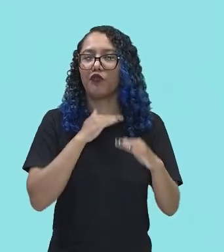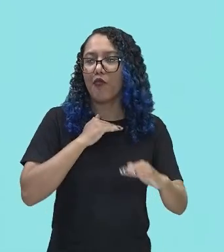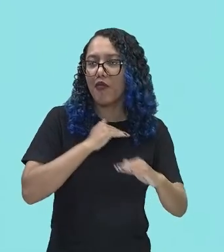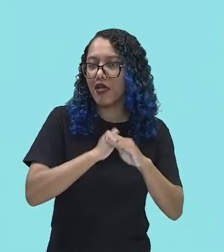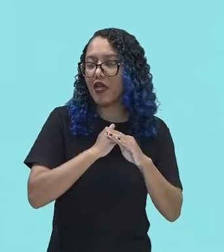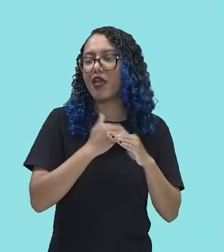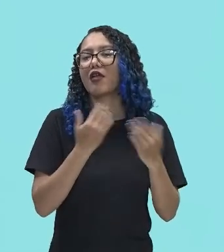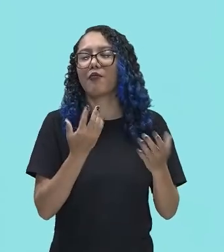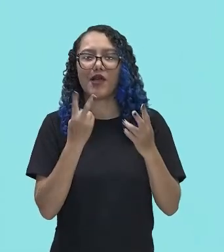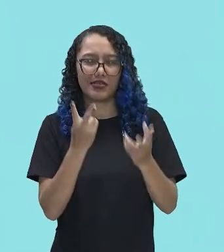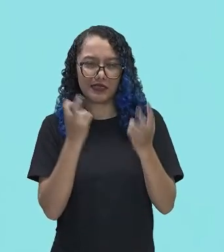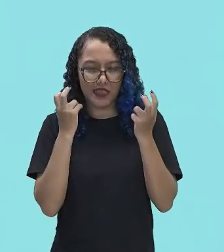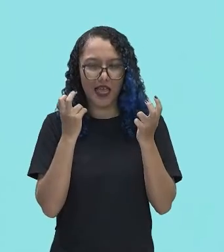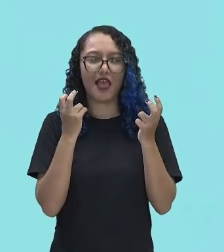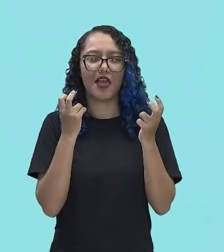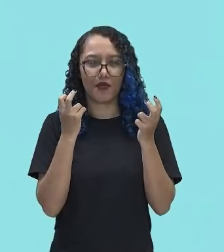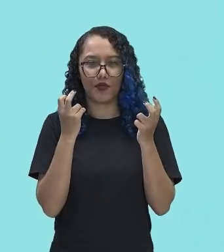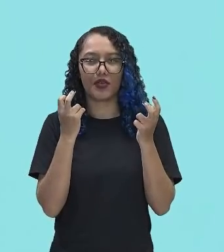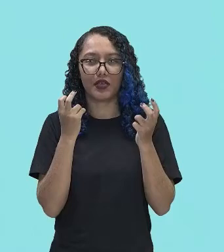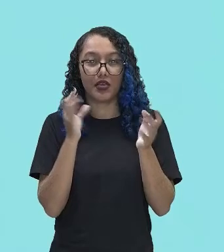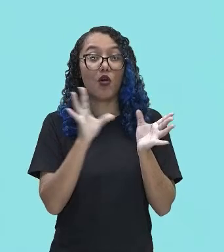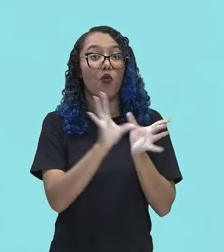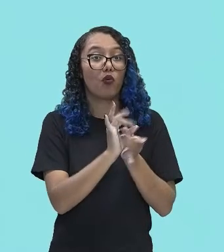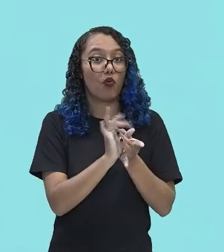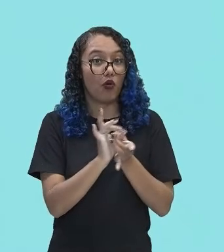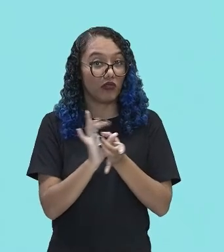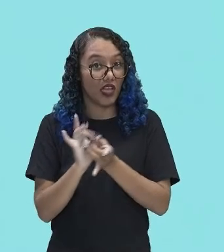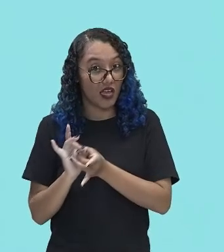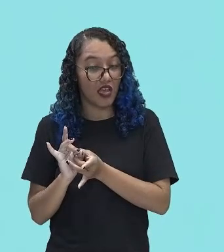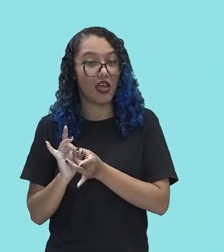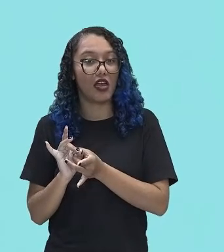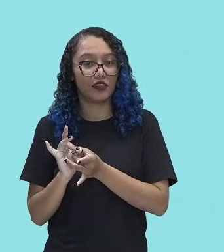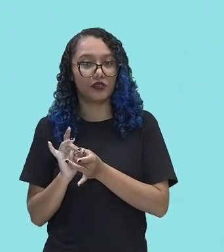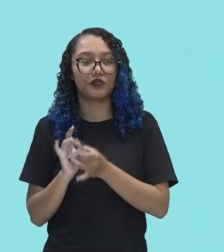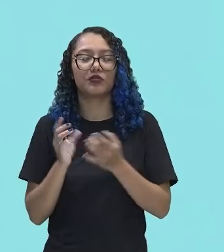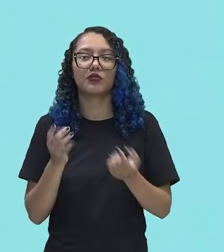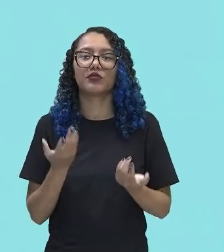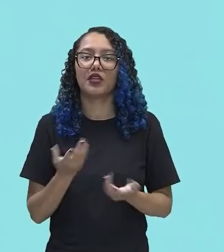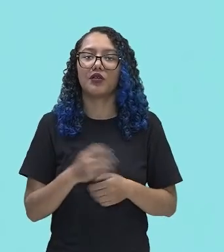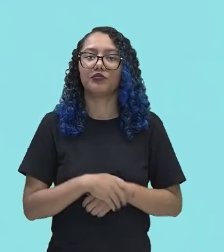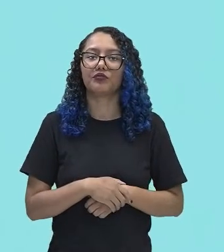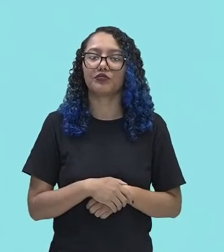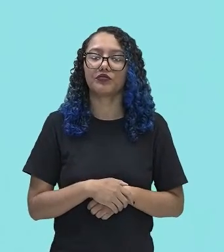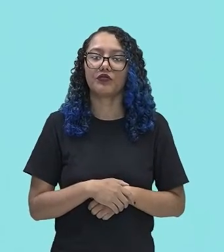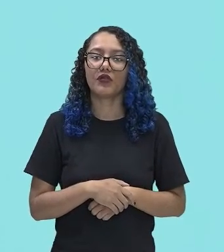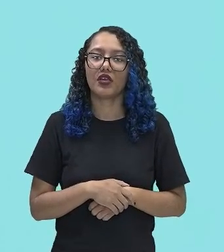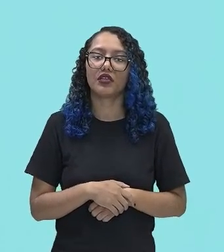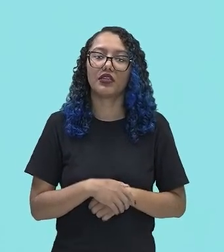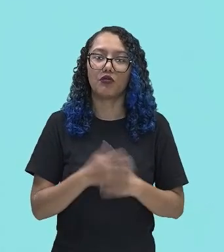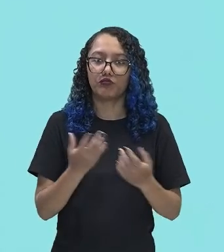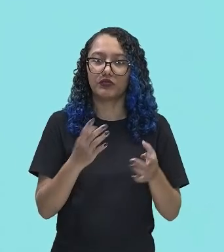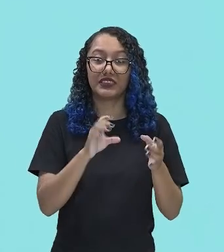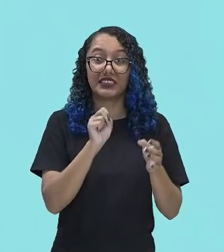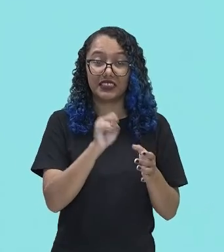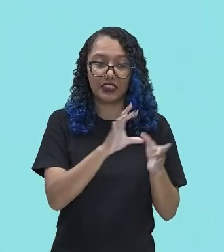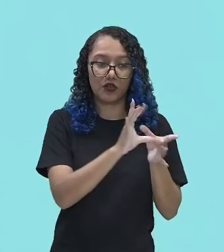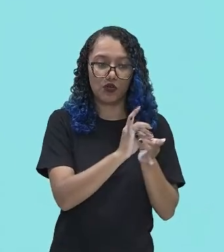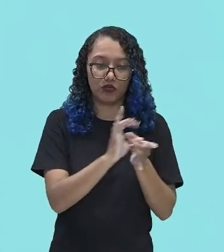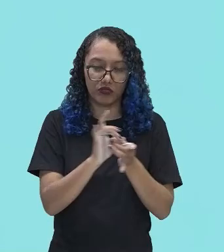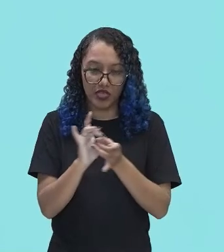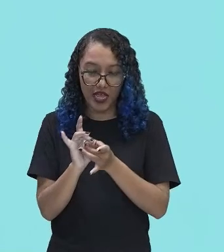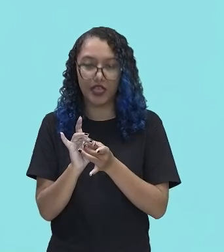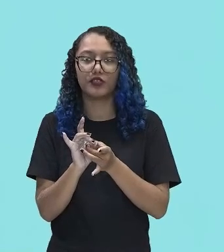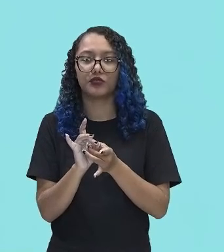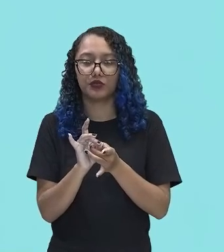Então, percebam a situação. Então, de acordo com a situação, eu seleciono as minhas palavras, o